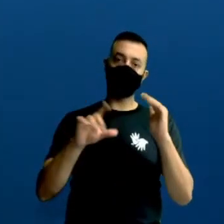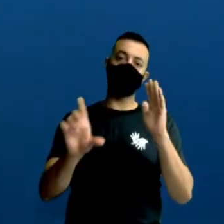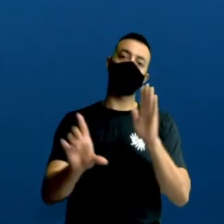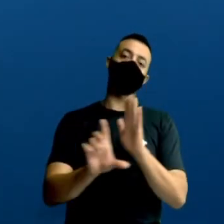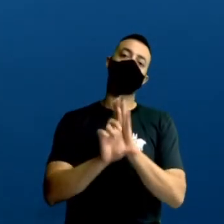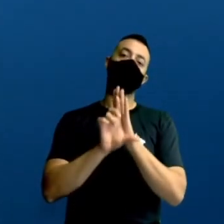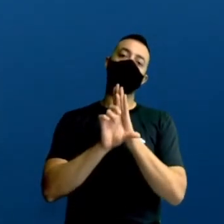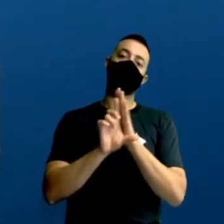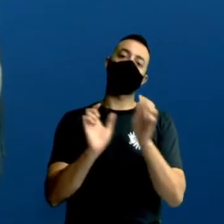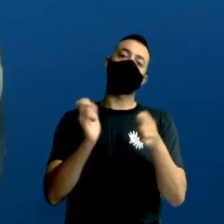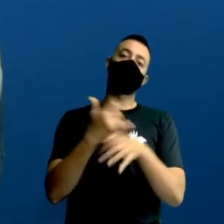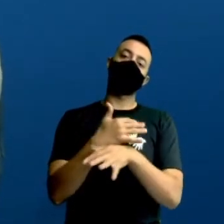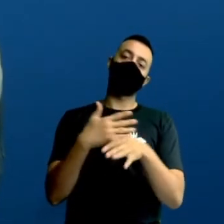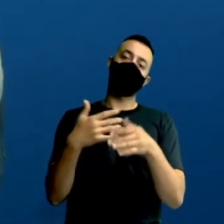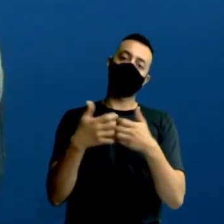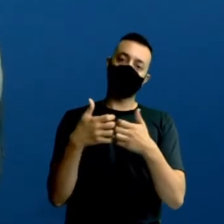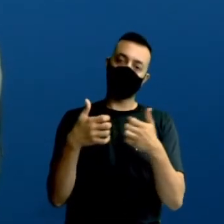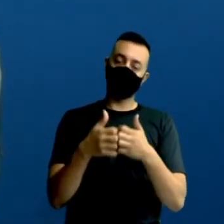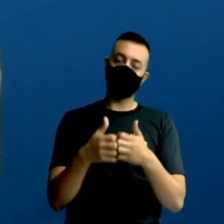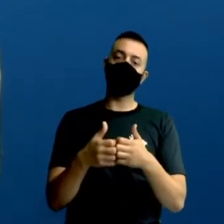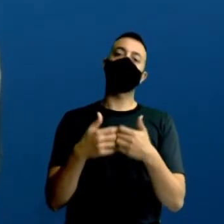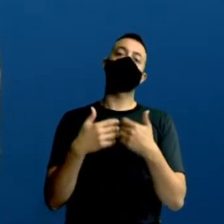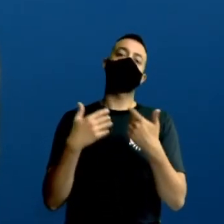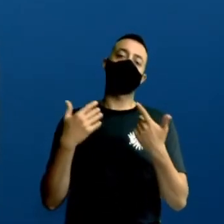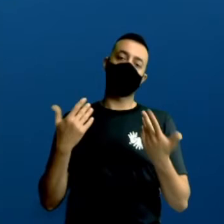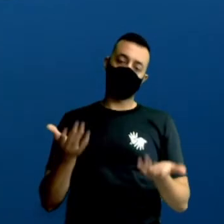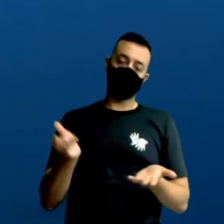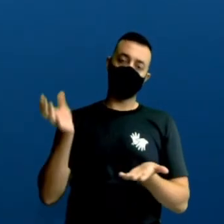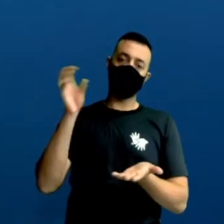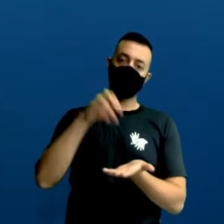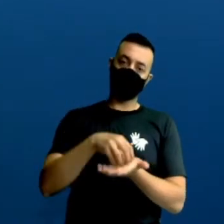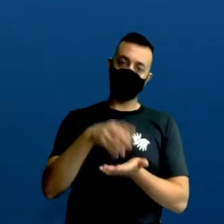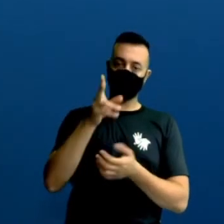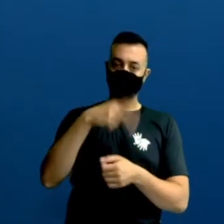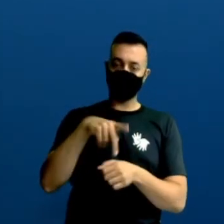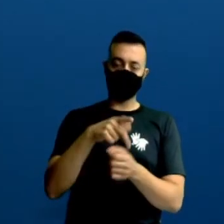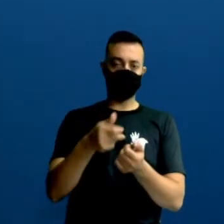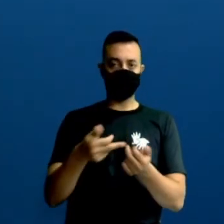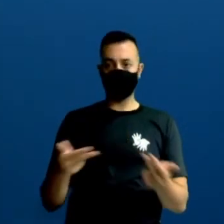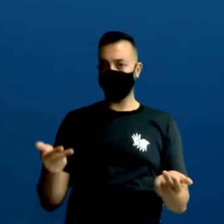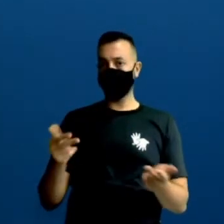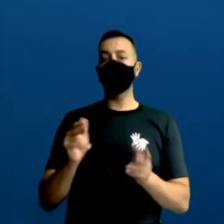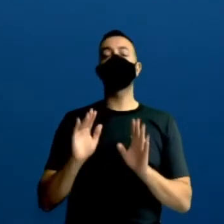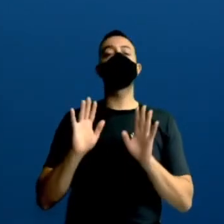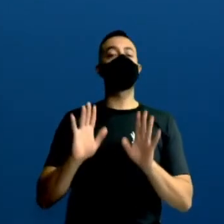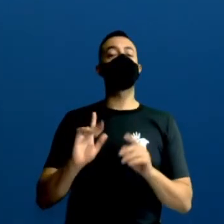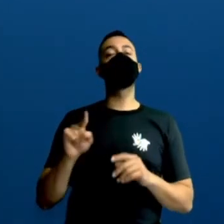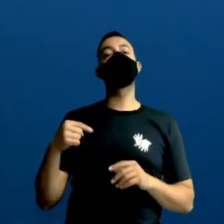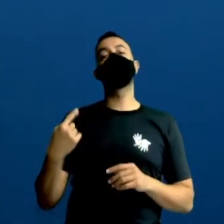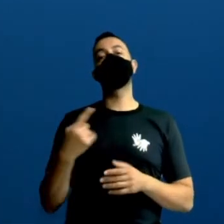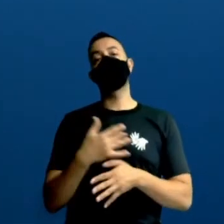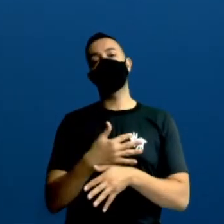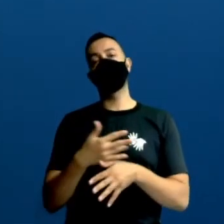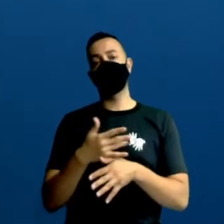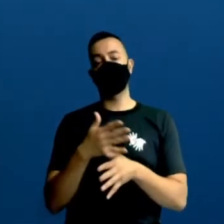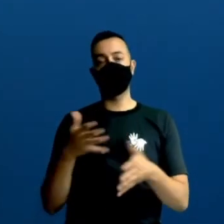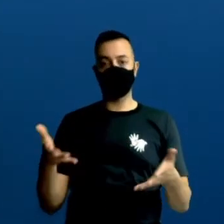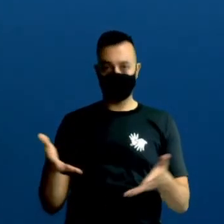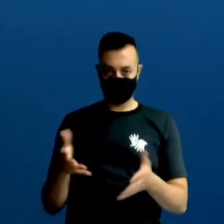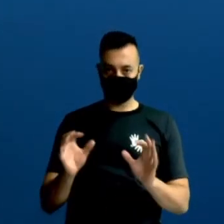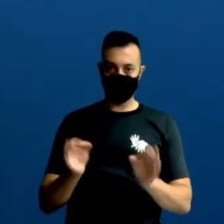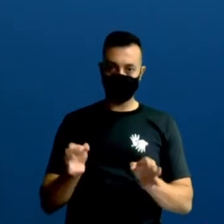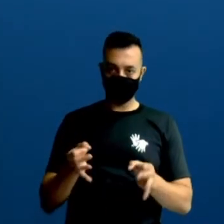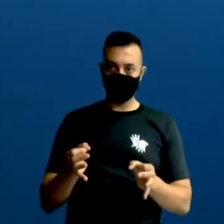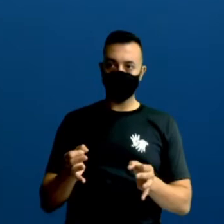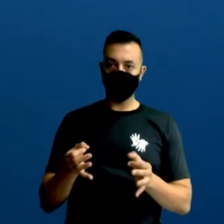leis da cidade vizinha, da metrópole, da capital do país, enfim. Mas nós somos uma cidade atualmente,